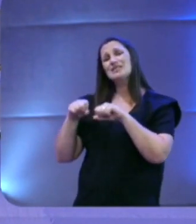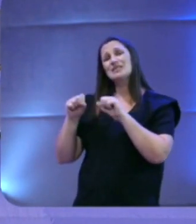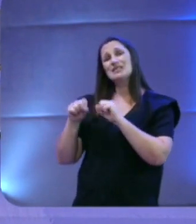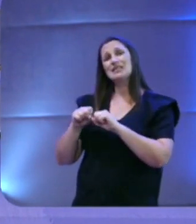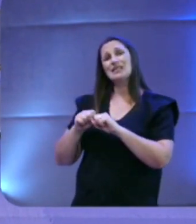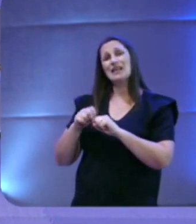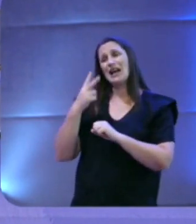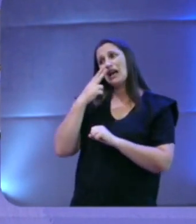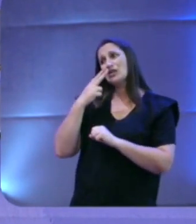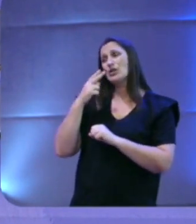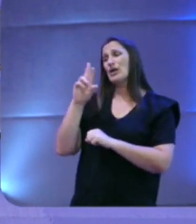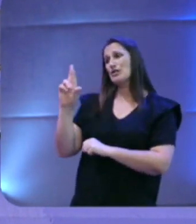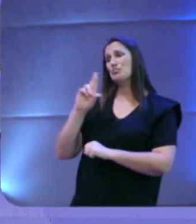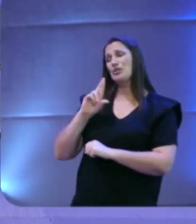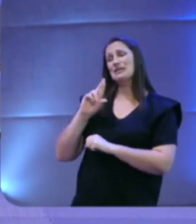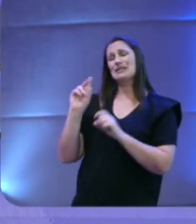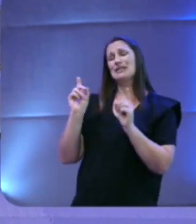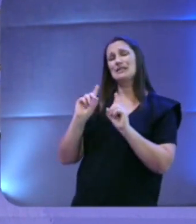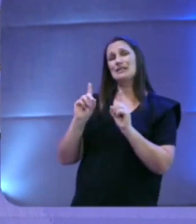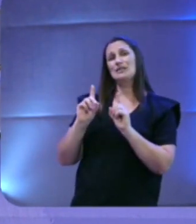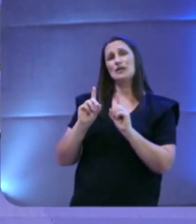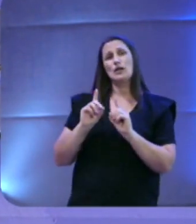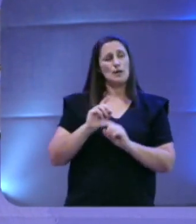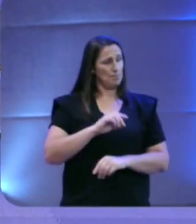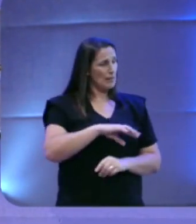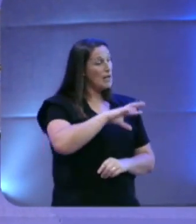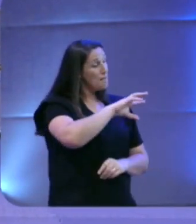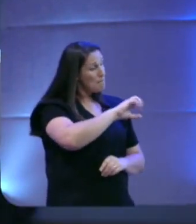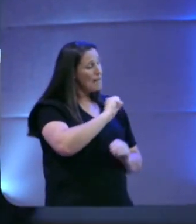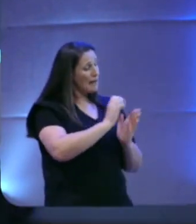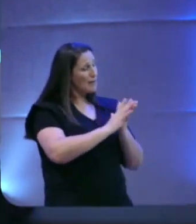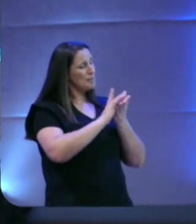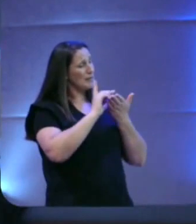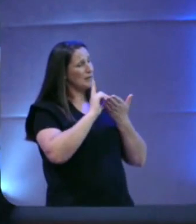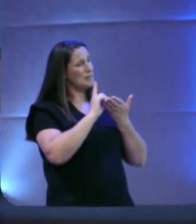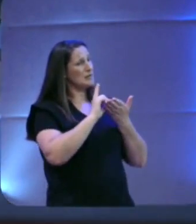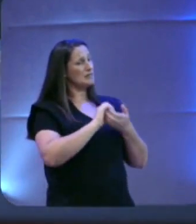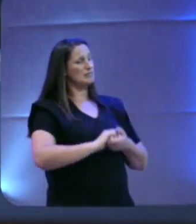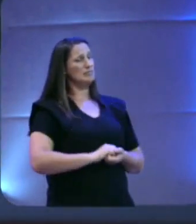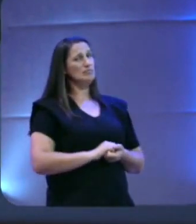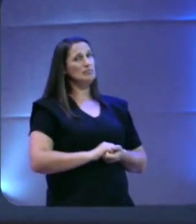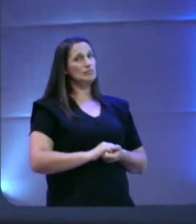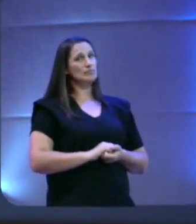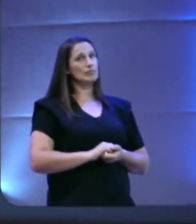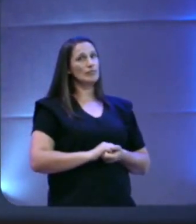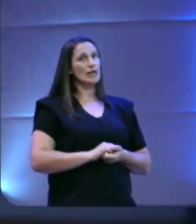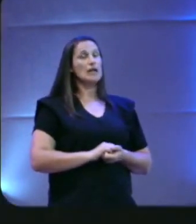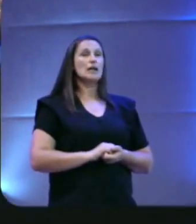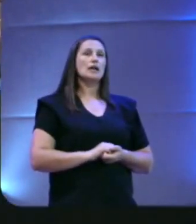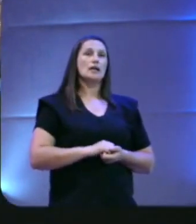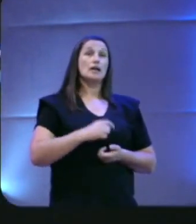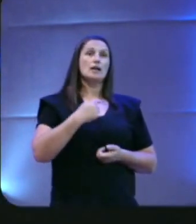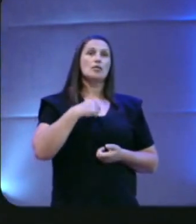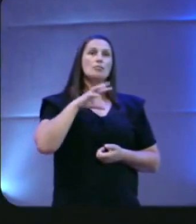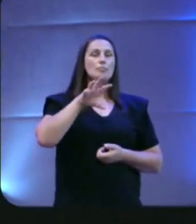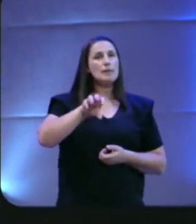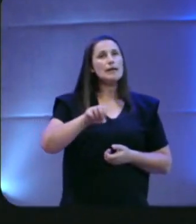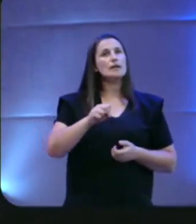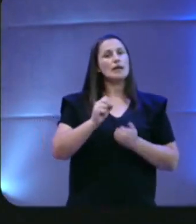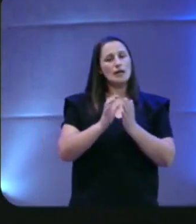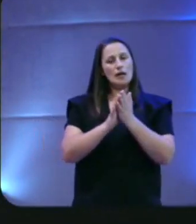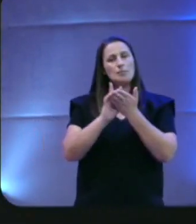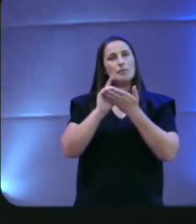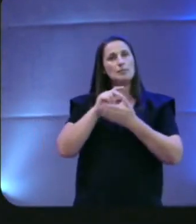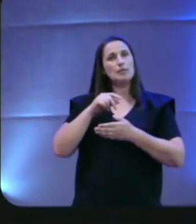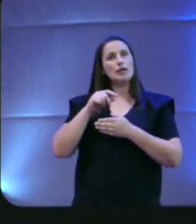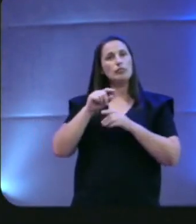Ela falou: pega a sua Bíblia, ora de novo, com muito carinho, né? E eu fui lá para o meu quarto, peguei a Bíblia, fui orar.